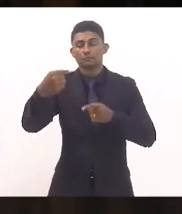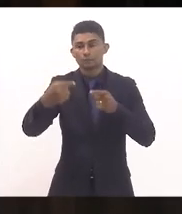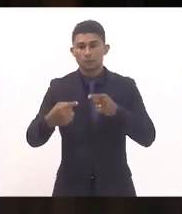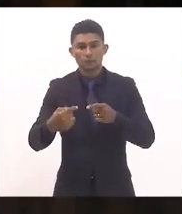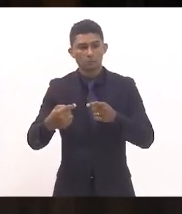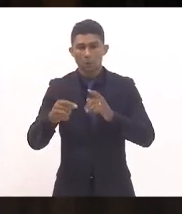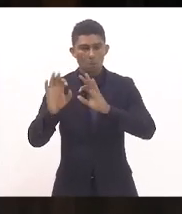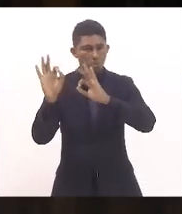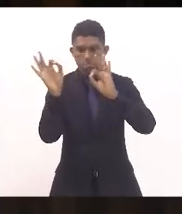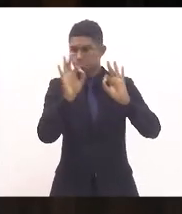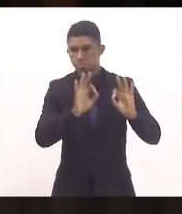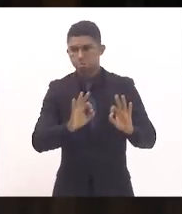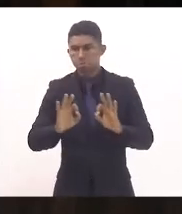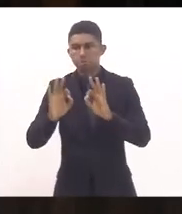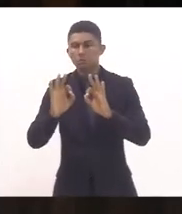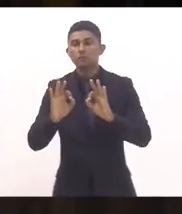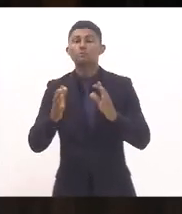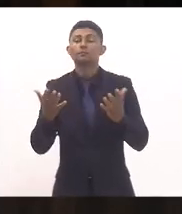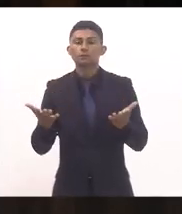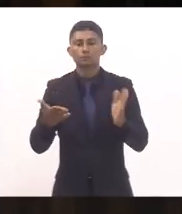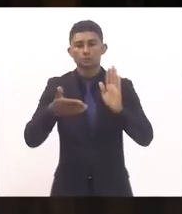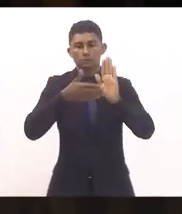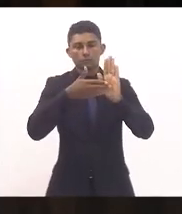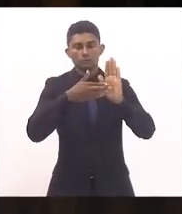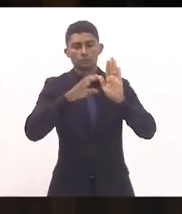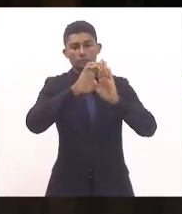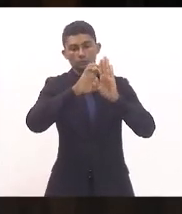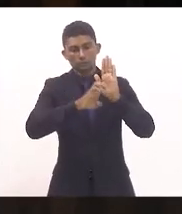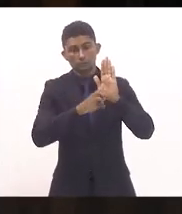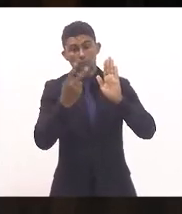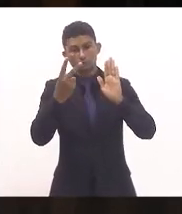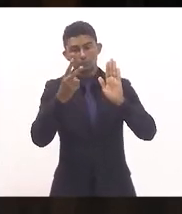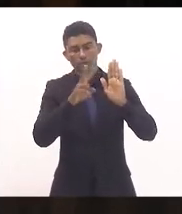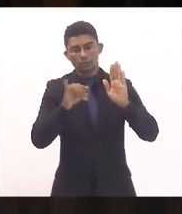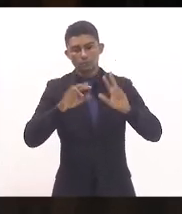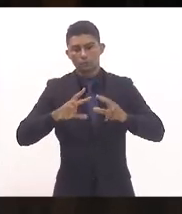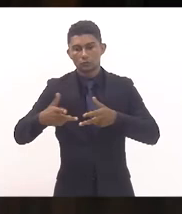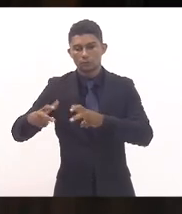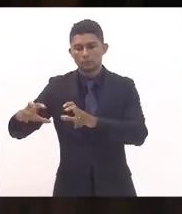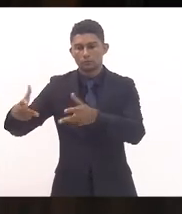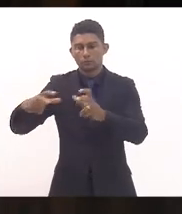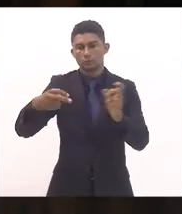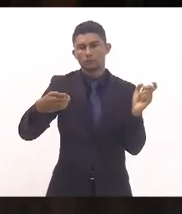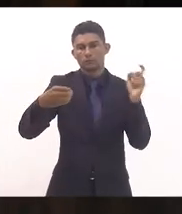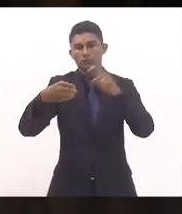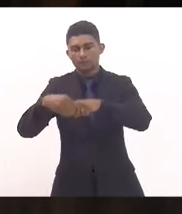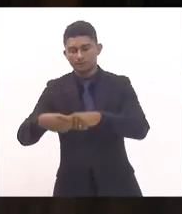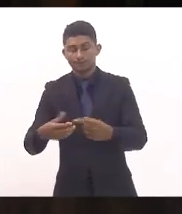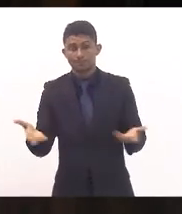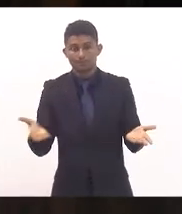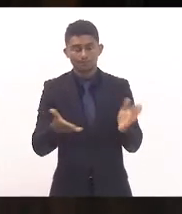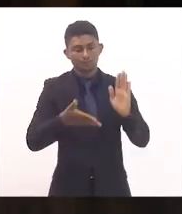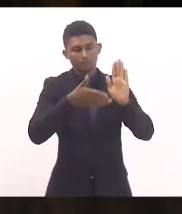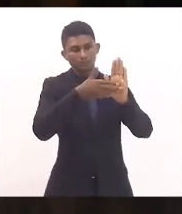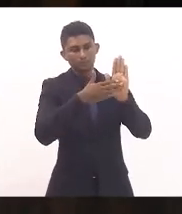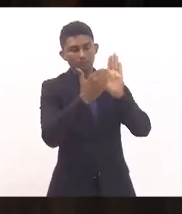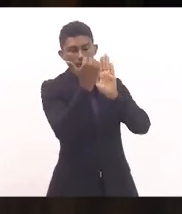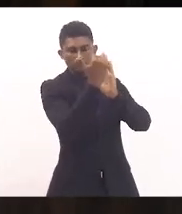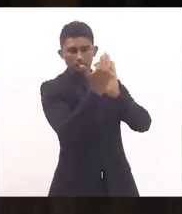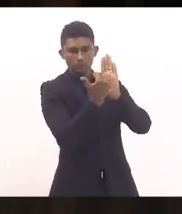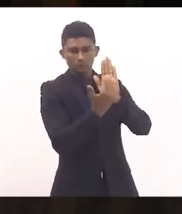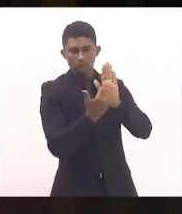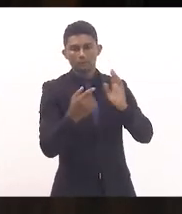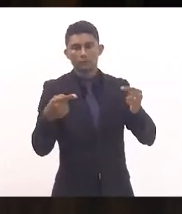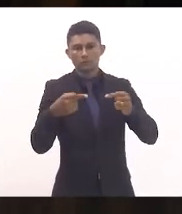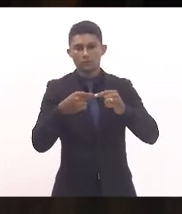Não havendo o que queira discutir, encerra da discussão. A presente proposta recebeu duas emendas e retorna às comissões. Incluído na ordem do dia, de acordo com o parágrafo 3º